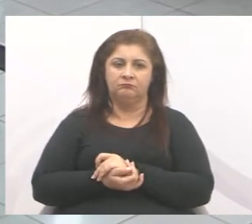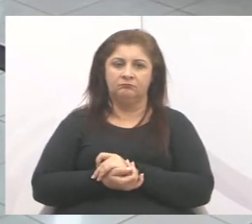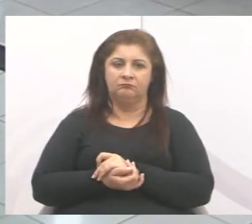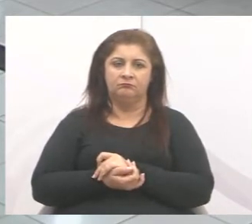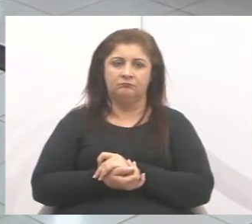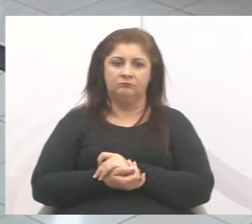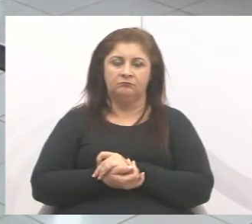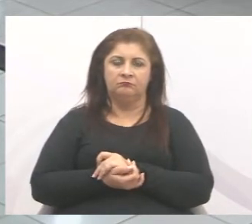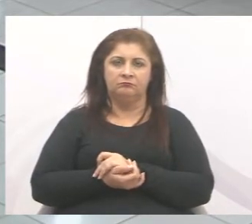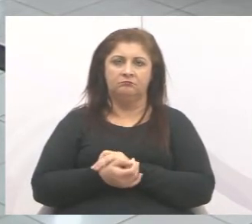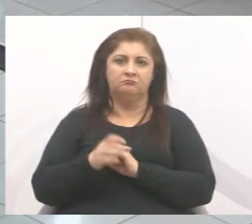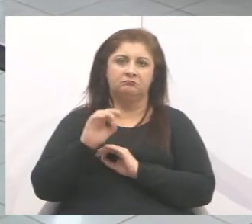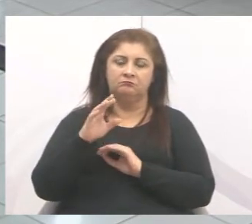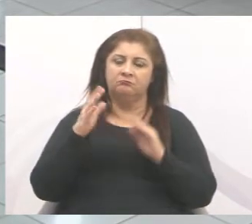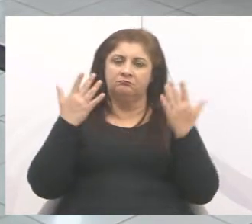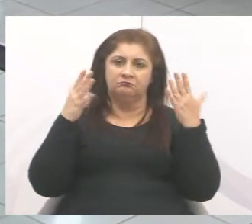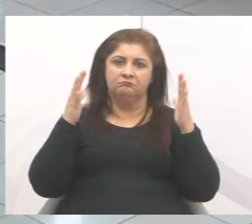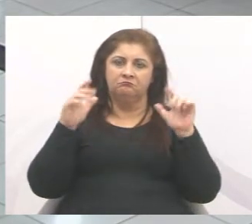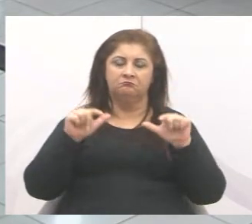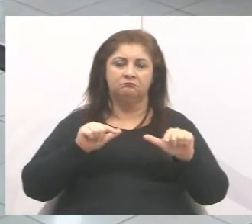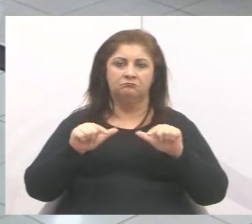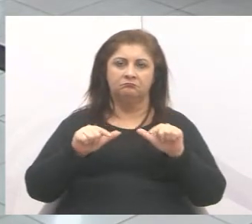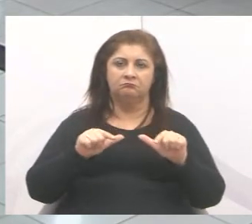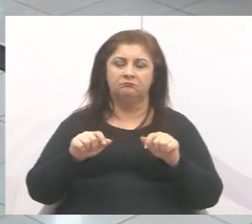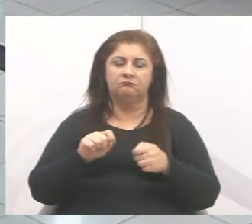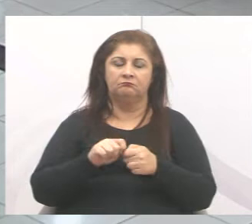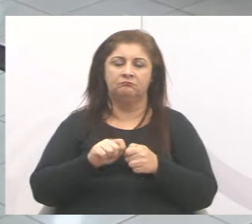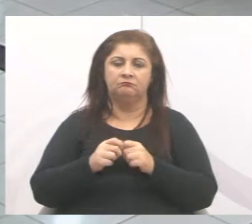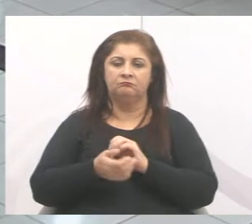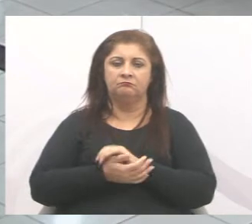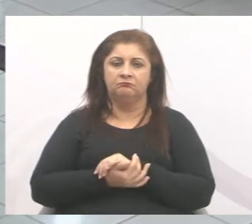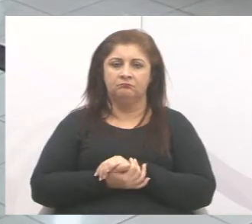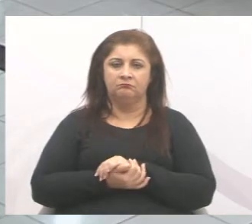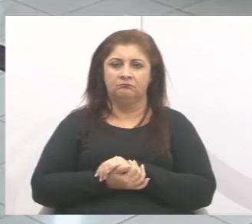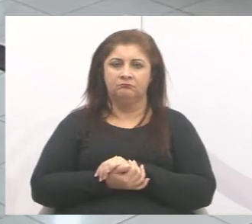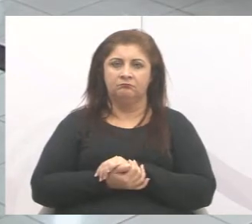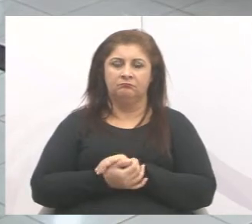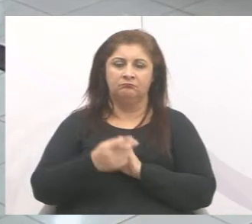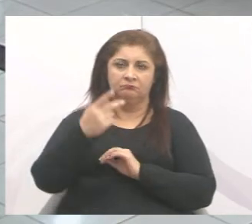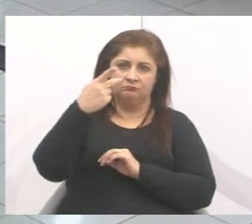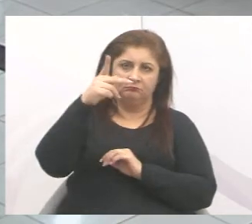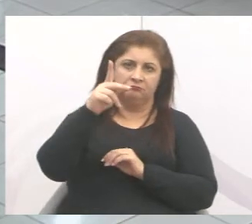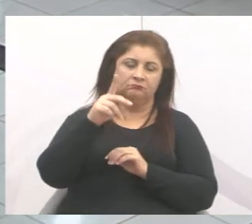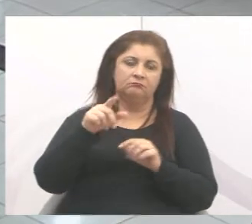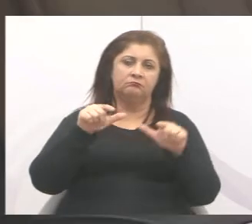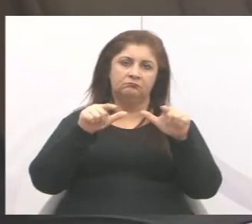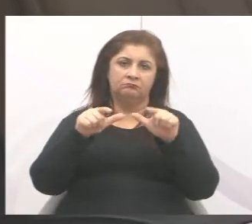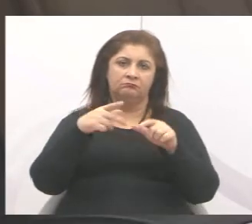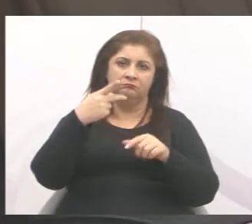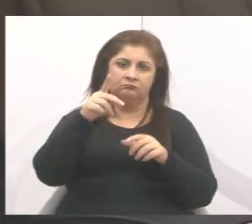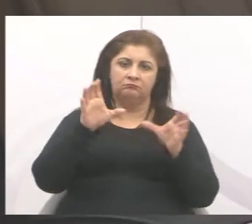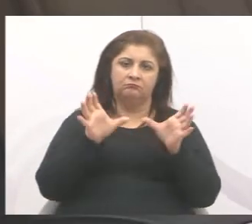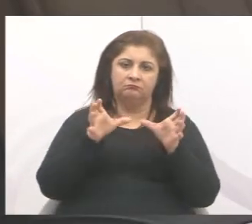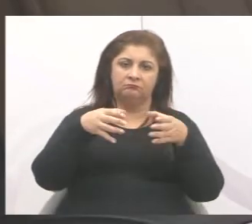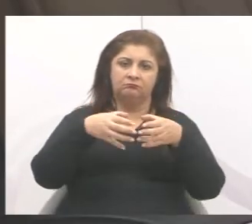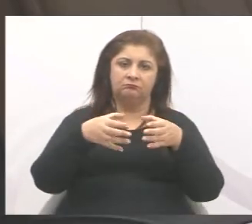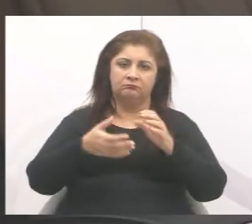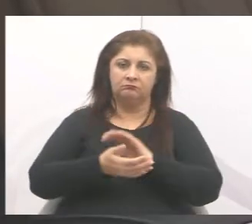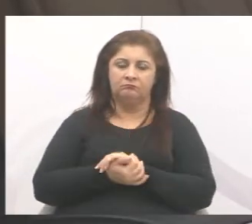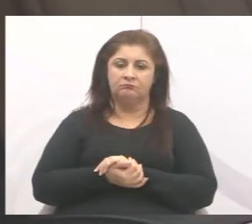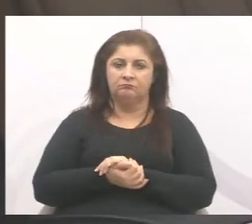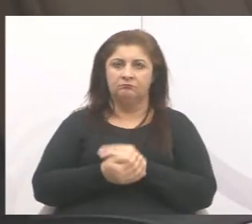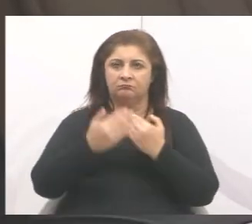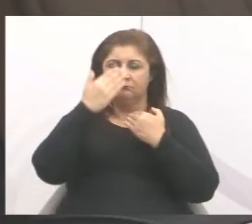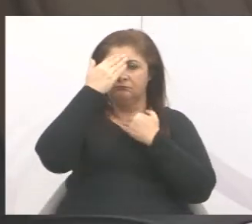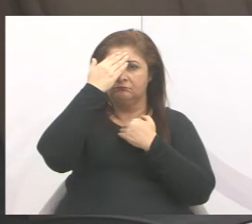dando só os parabéns aos trabalhos que vêm sendo feitos, da sua parte, da sua equipe, e agradecer o